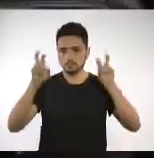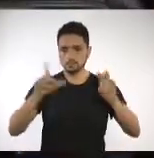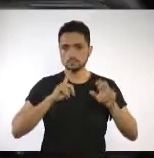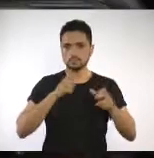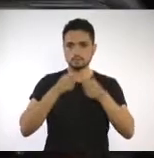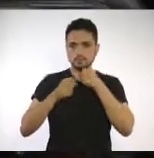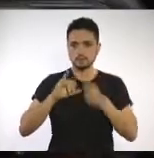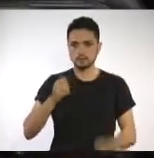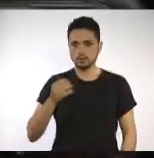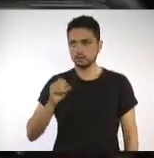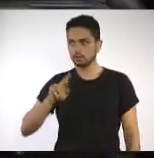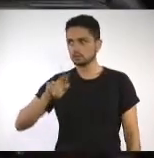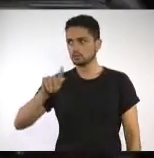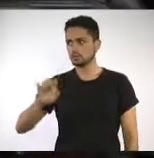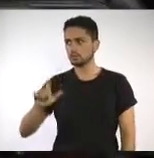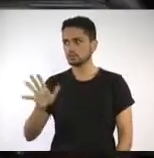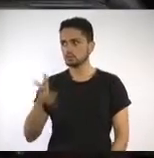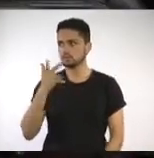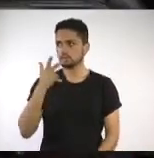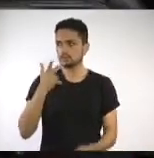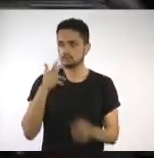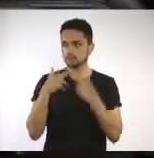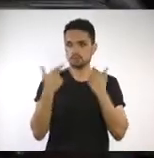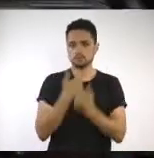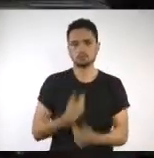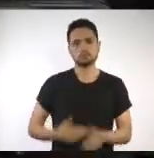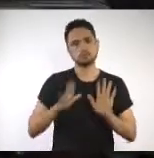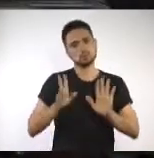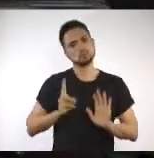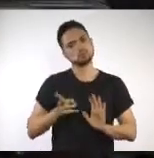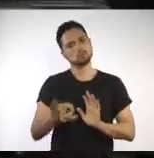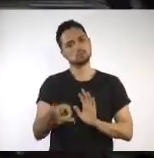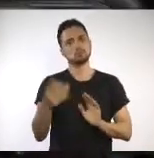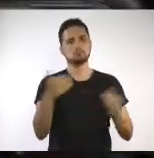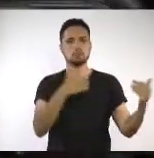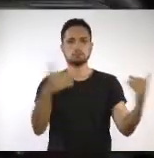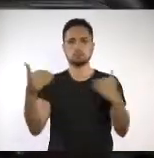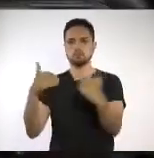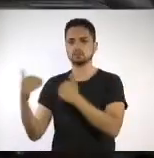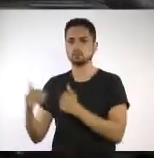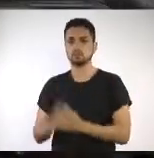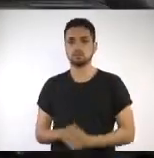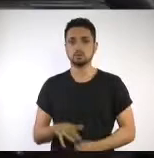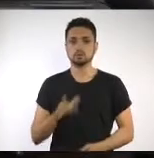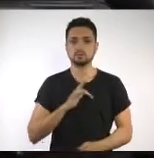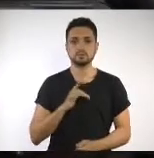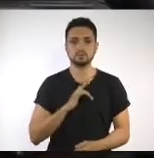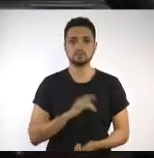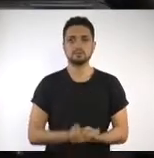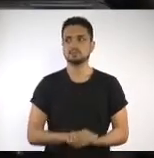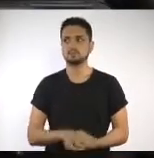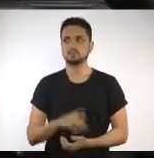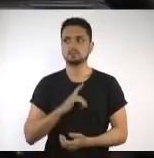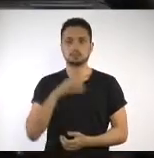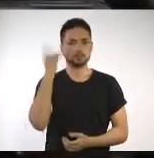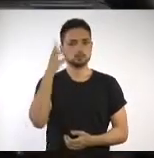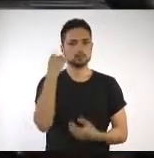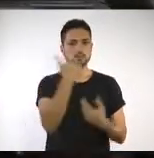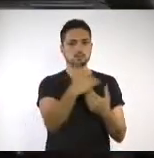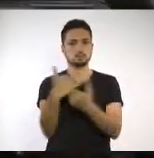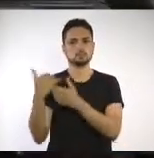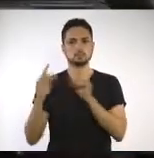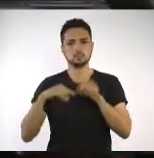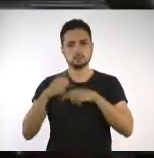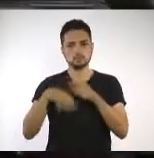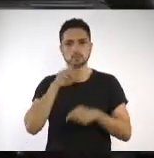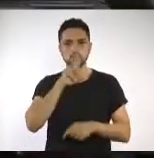pública. Mas vamos seguir aqui com as declarações das deputadas e em seguida respondo a Vossa Excelência.